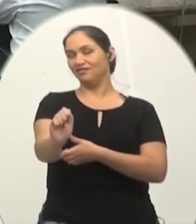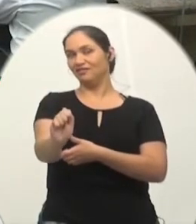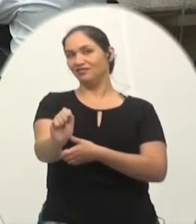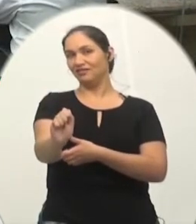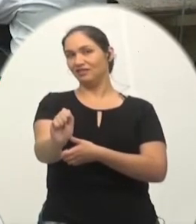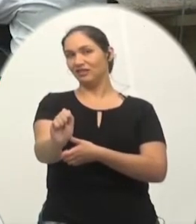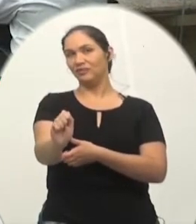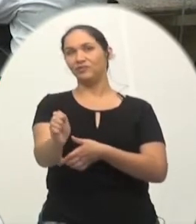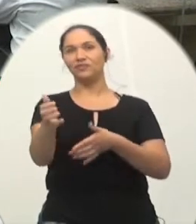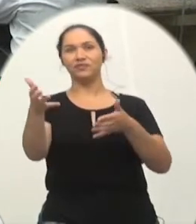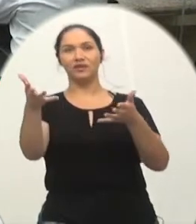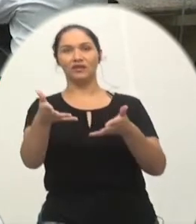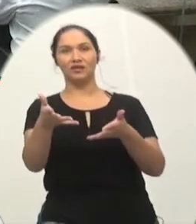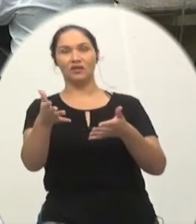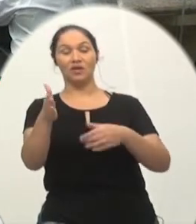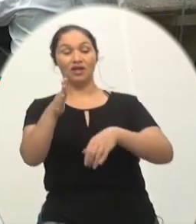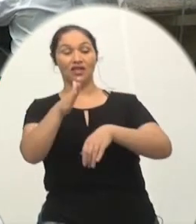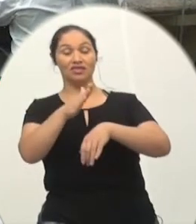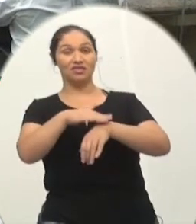que Vossa Excelência quiser.